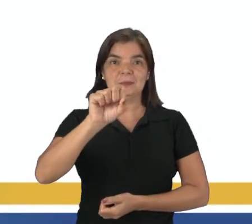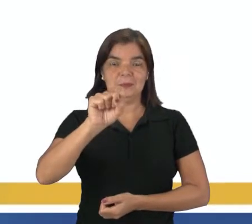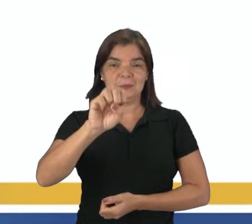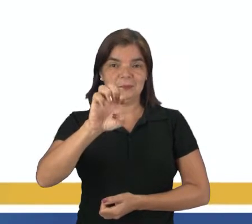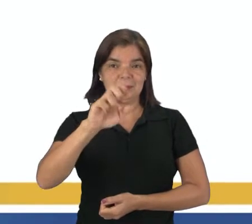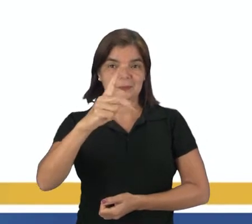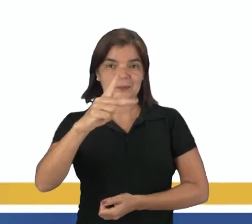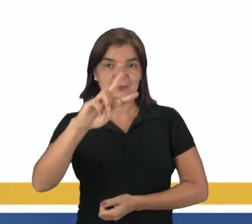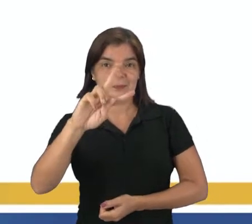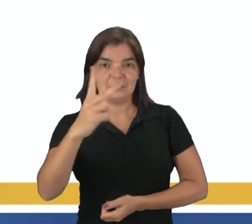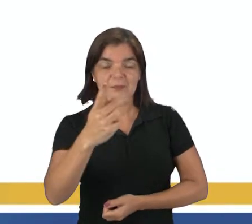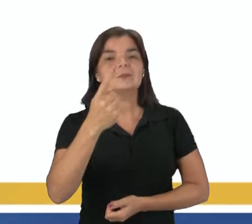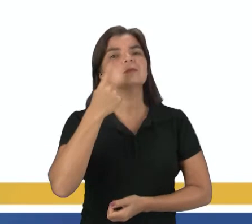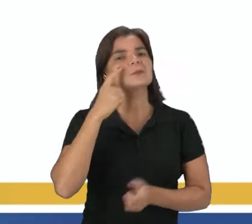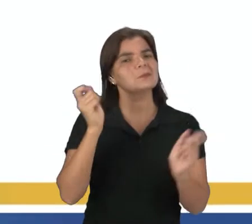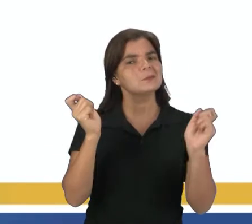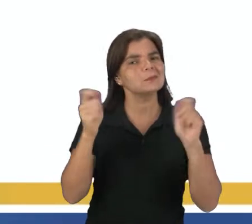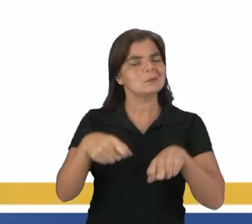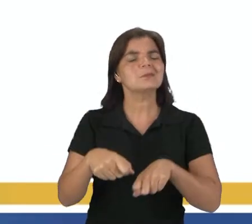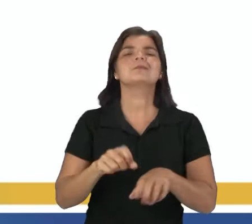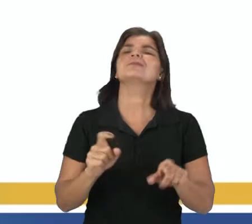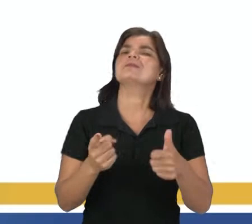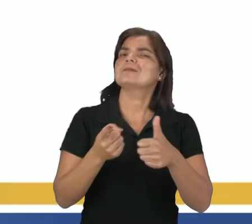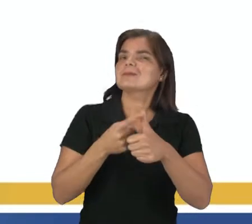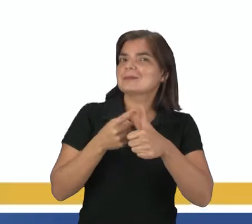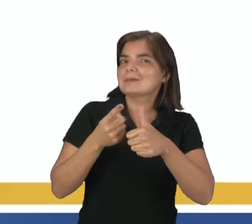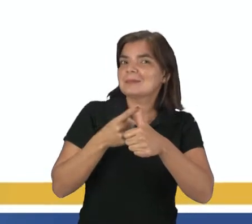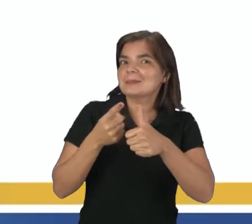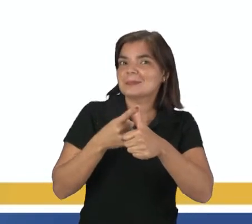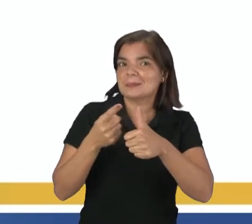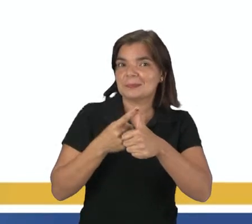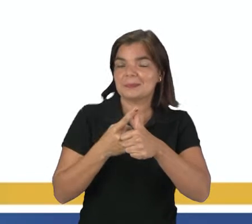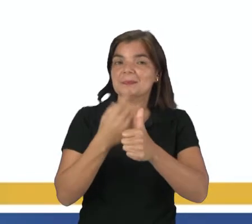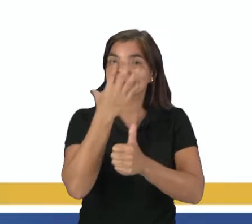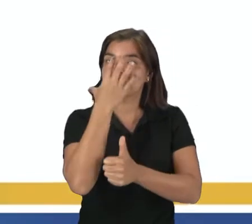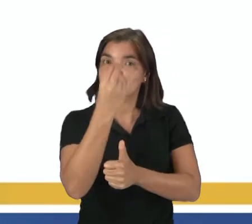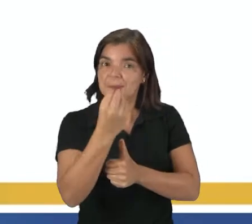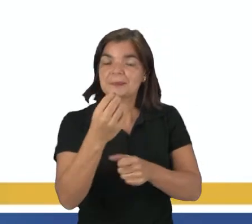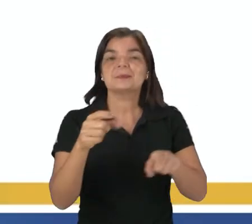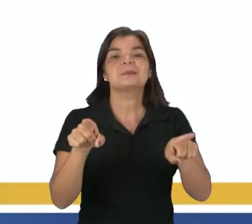fotografia, ela só foi possível graças à primeira câmera.